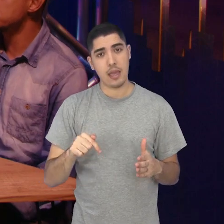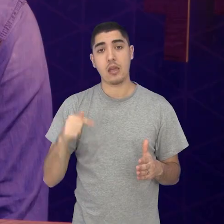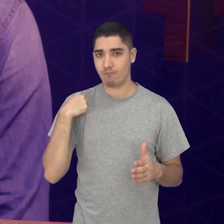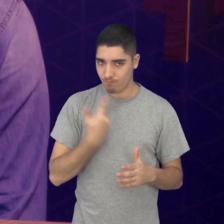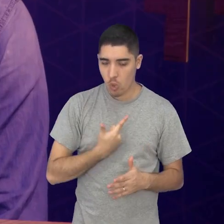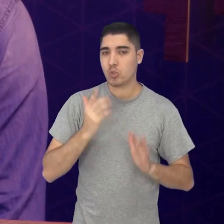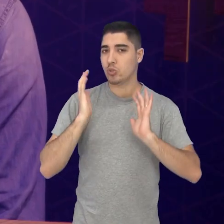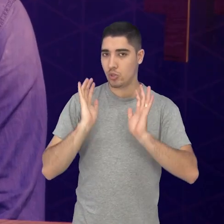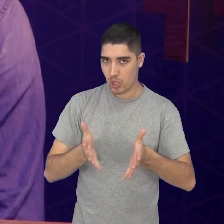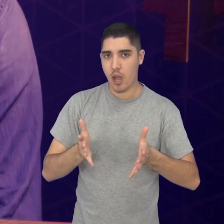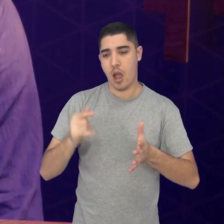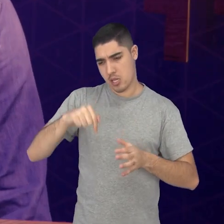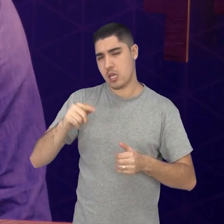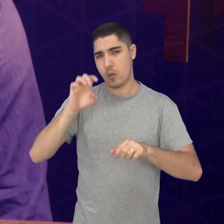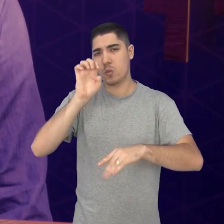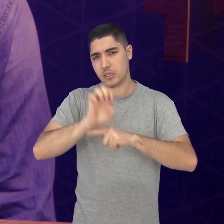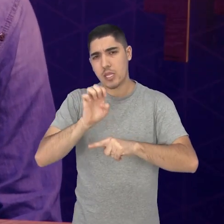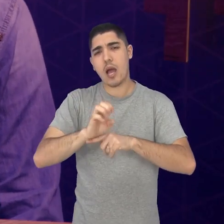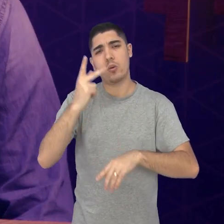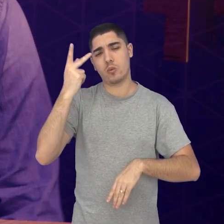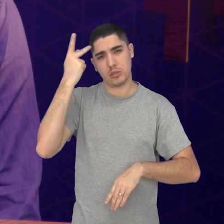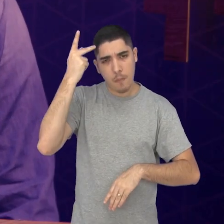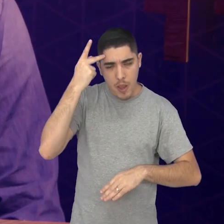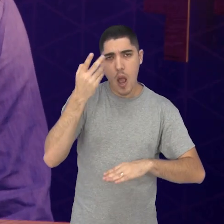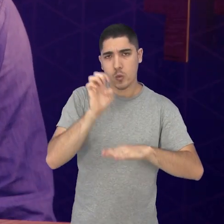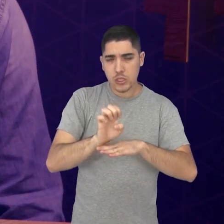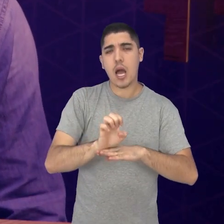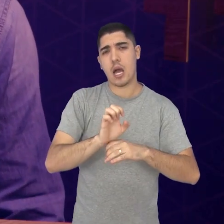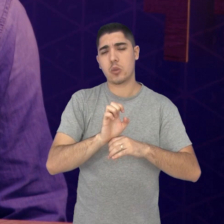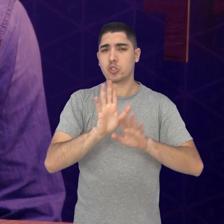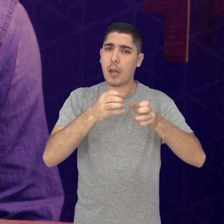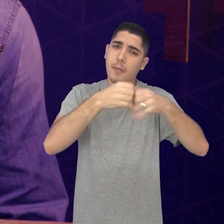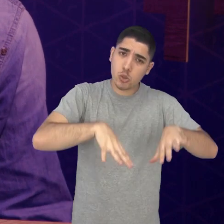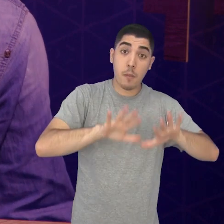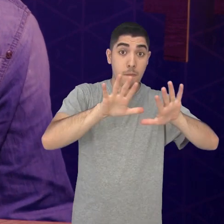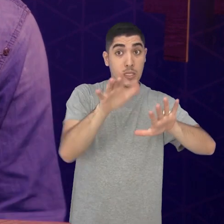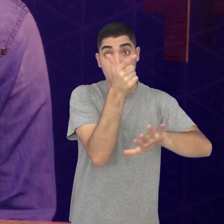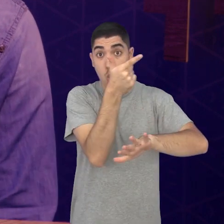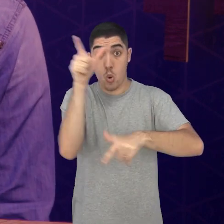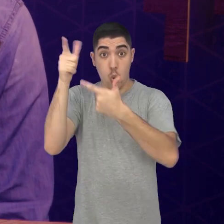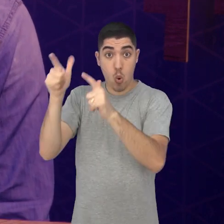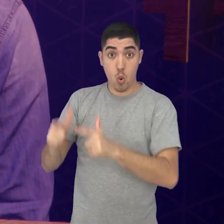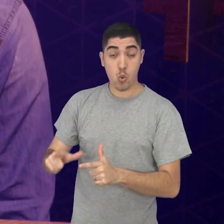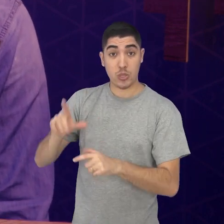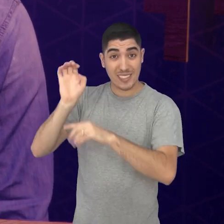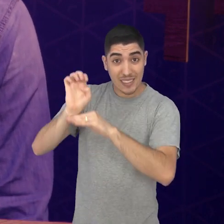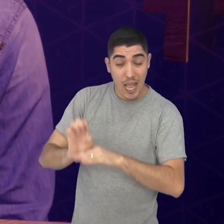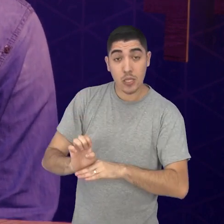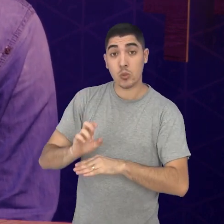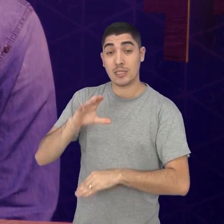foi impactado aqui em São Paulo e tal, mas não tanto quanto em outras cidades do